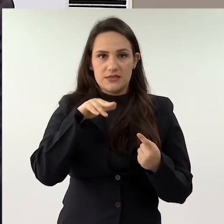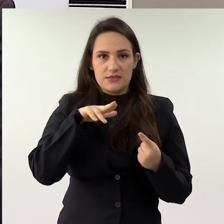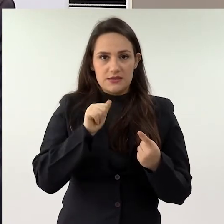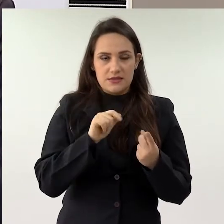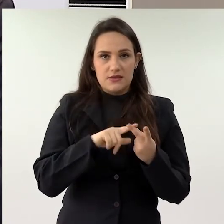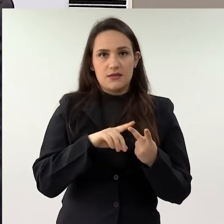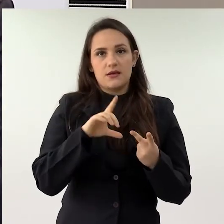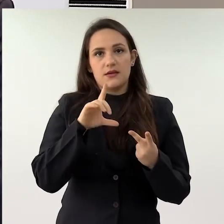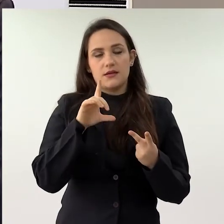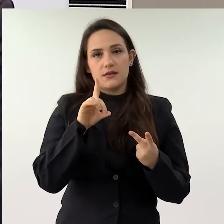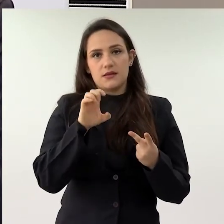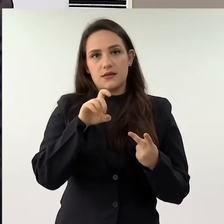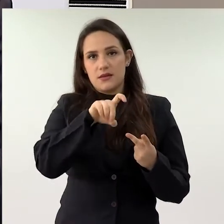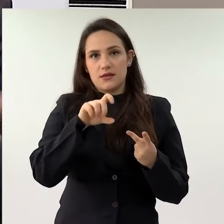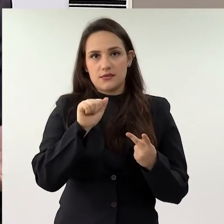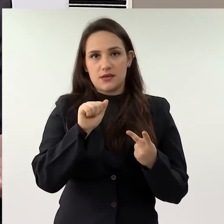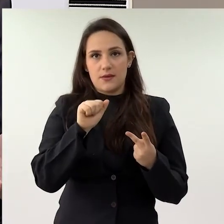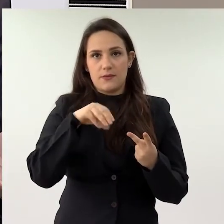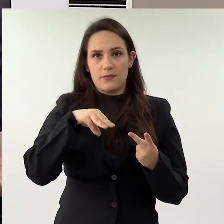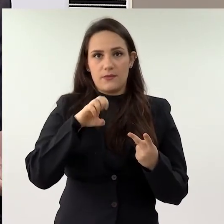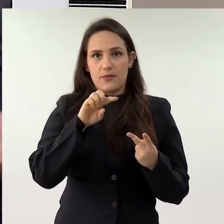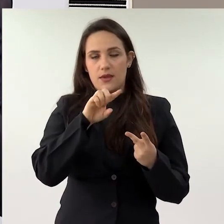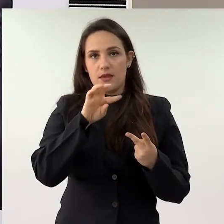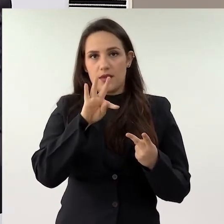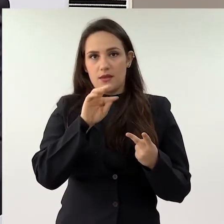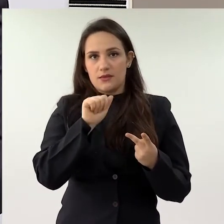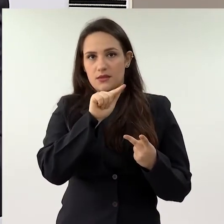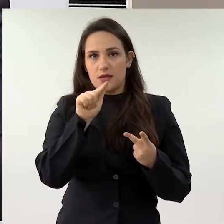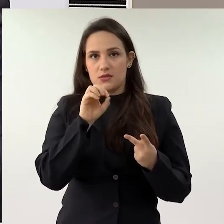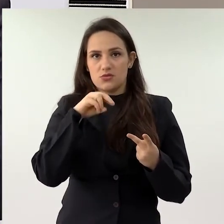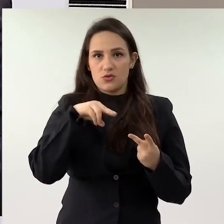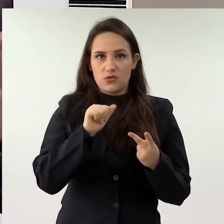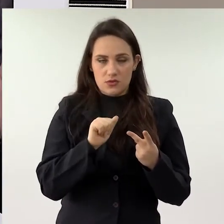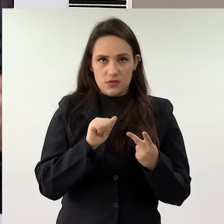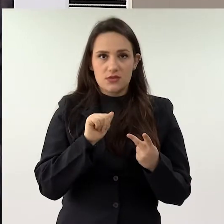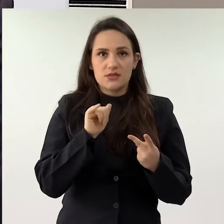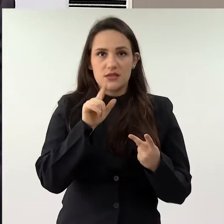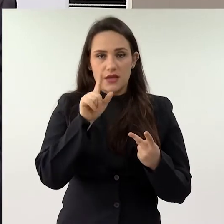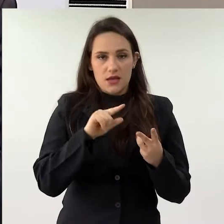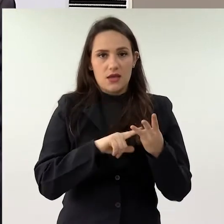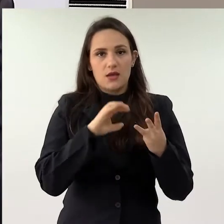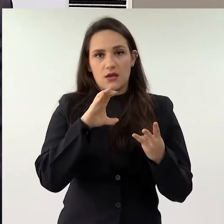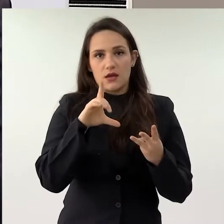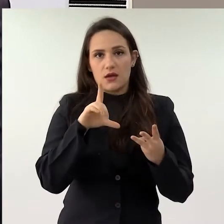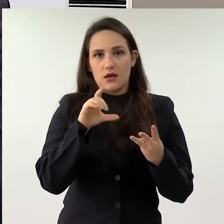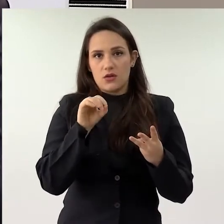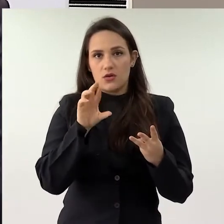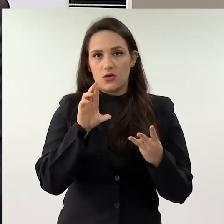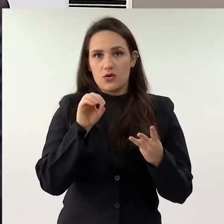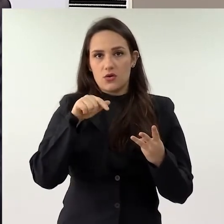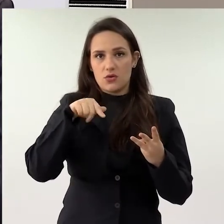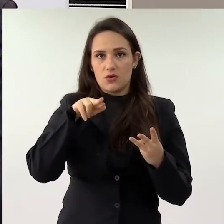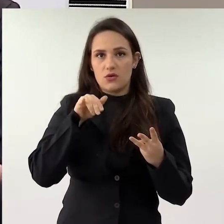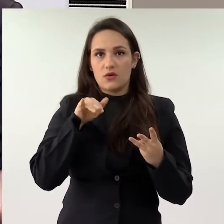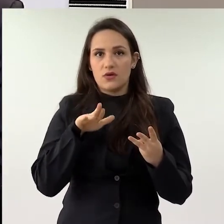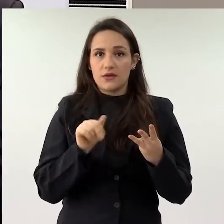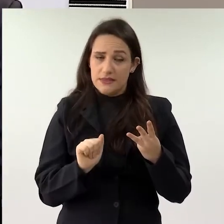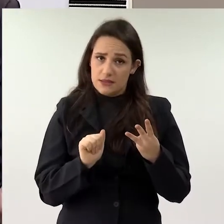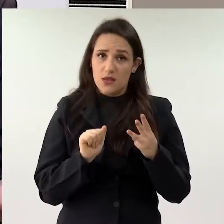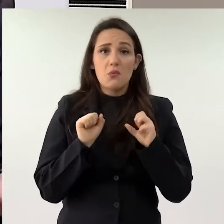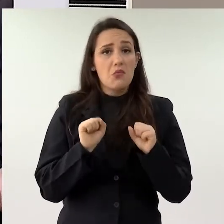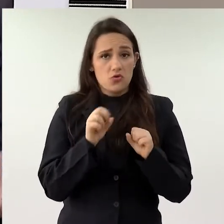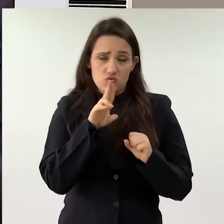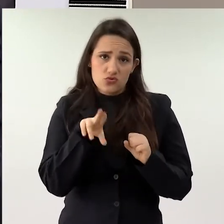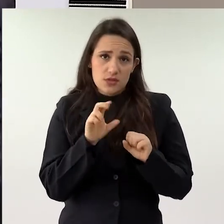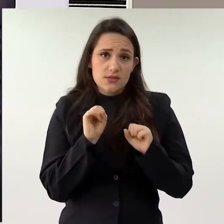uso de cloroquina, o que você acha? Eu falei, doutor, eu não acho. Se é protocolo, manda para dentro esse negócio. Porque não é comprovado, porém está à sua